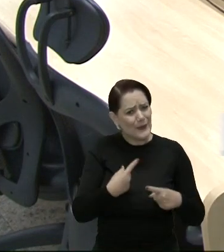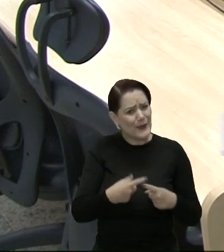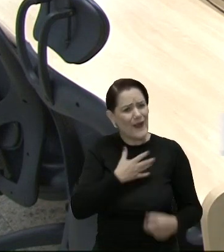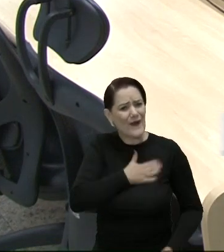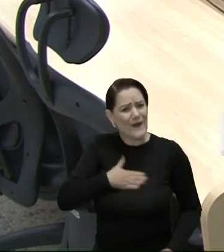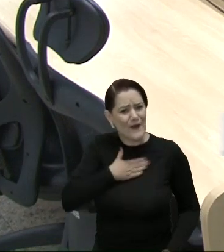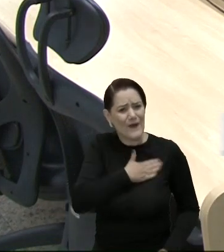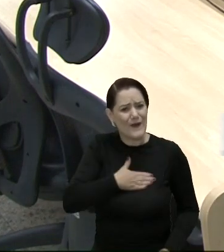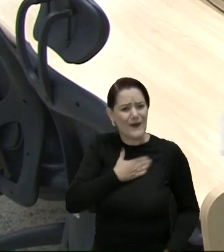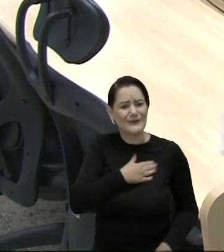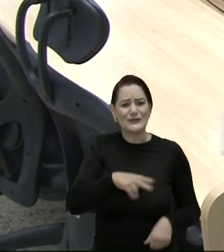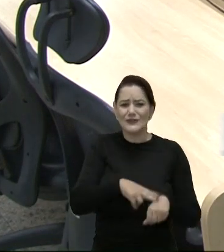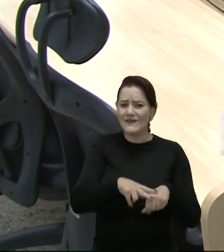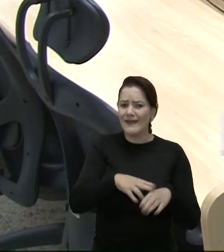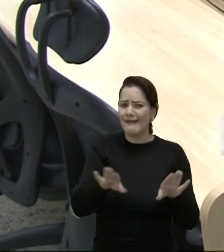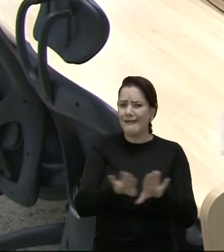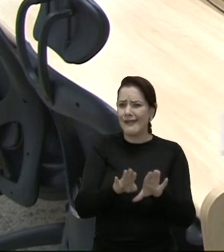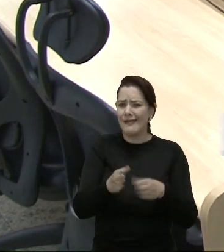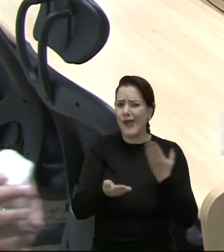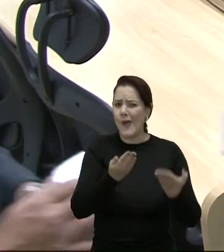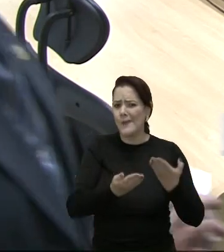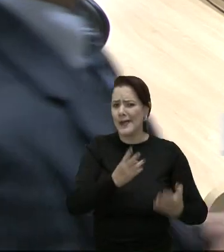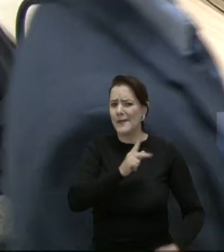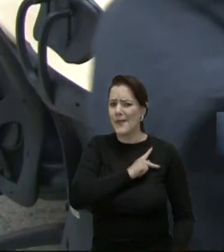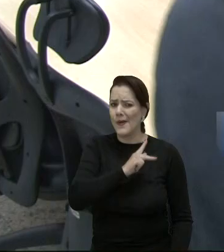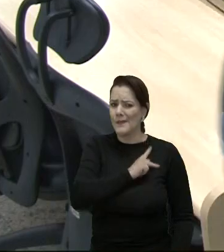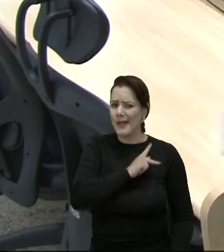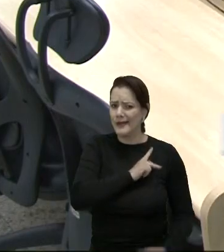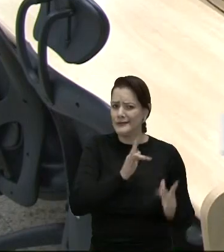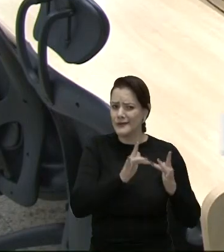verde. Nada com palmeira, mas eu gosto, viu?